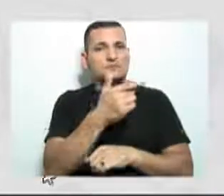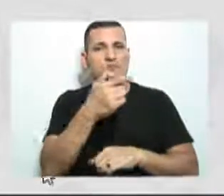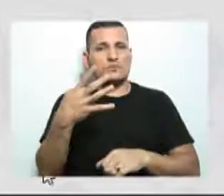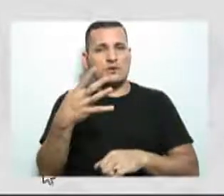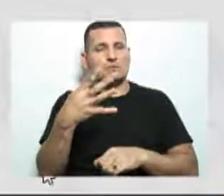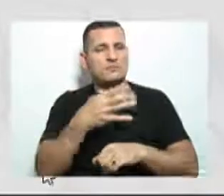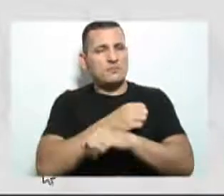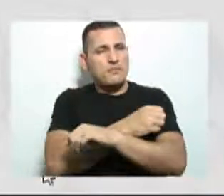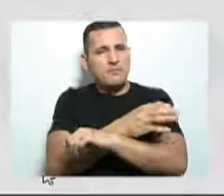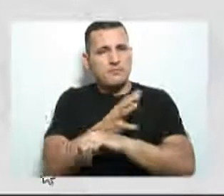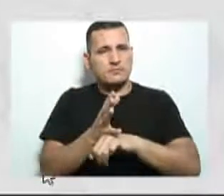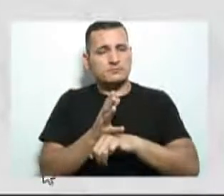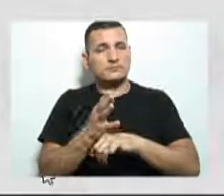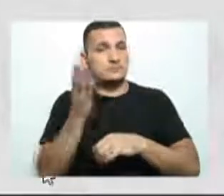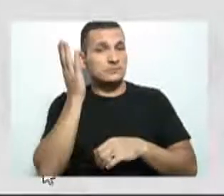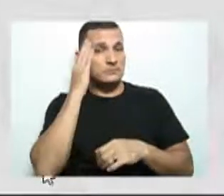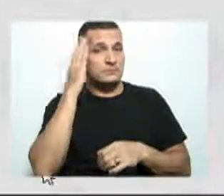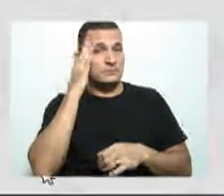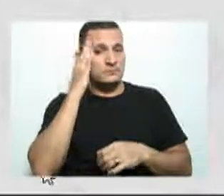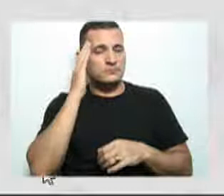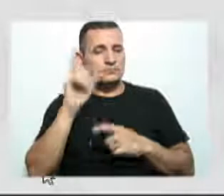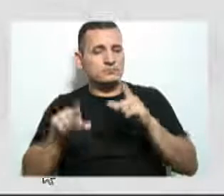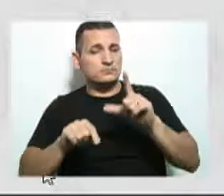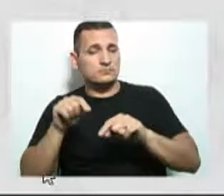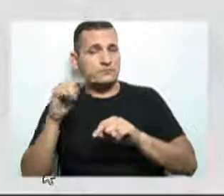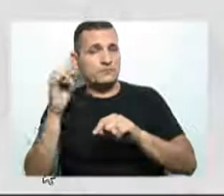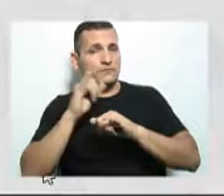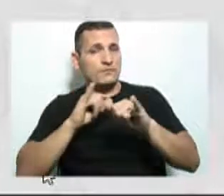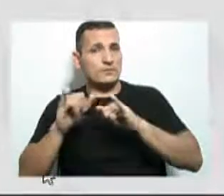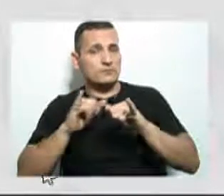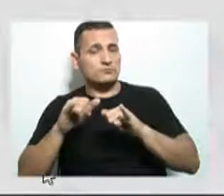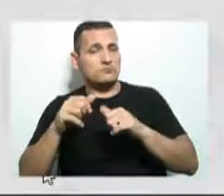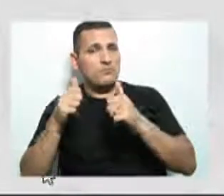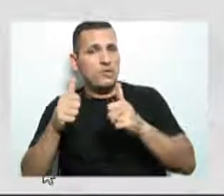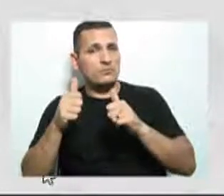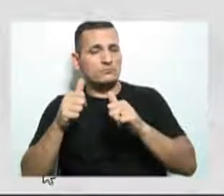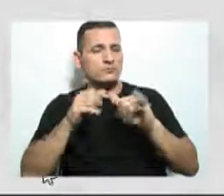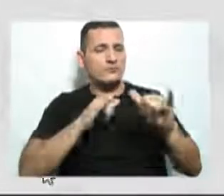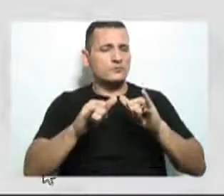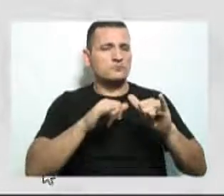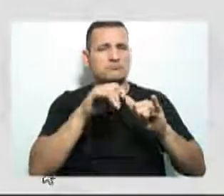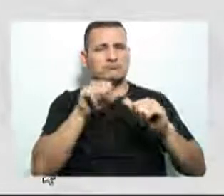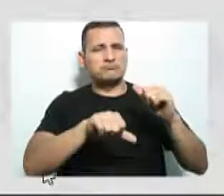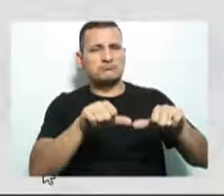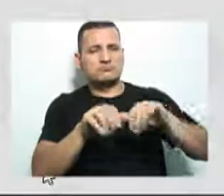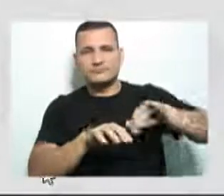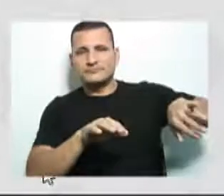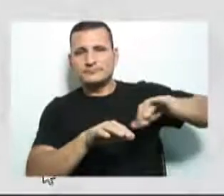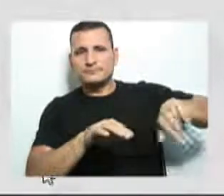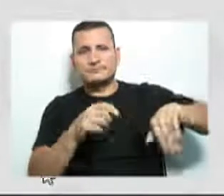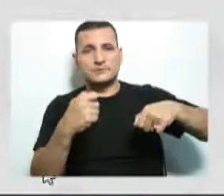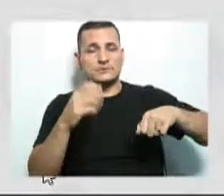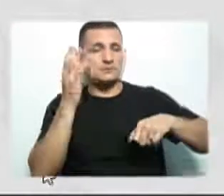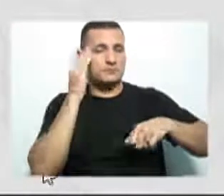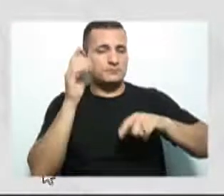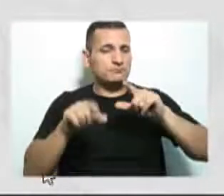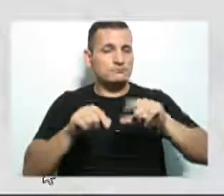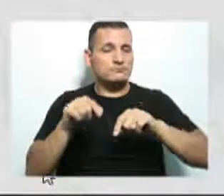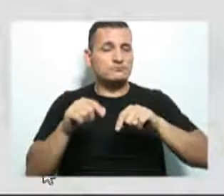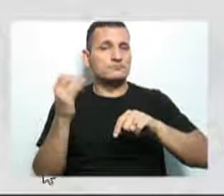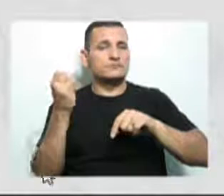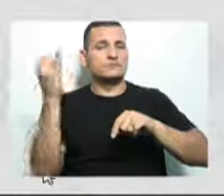dia. Saber separar as úteis das descartáveis é essencial para que apenas as